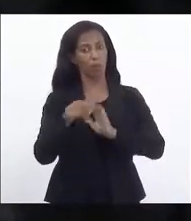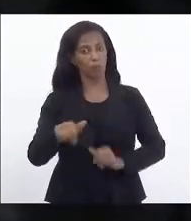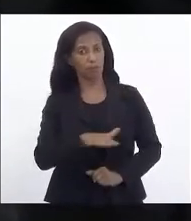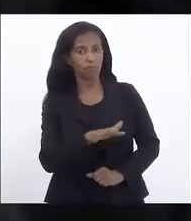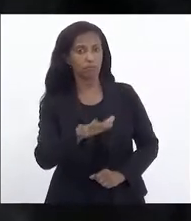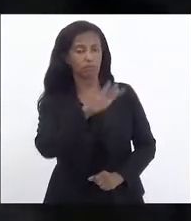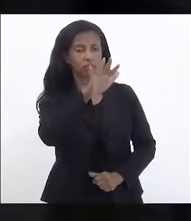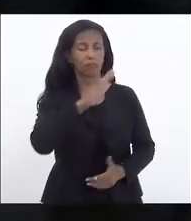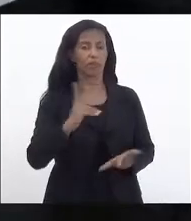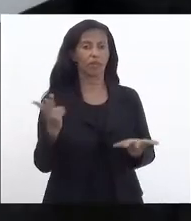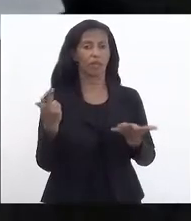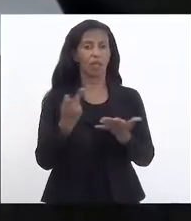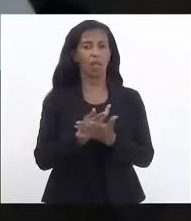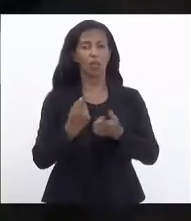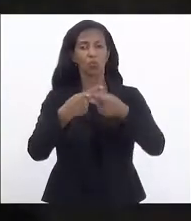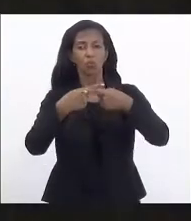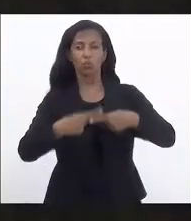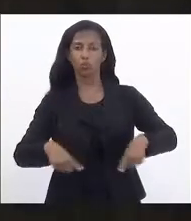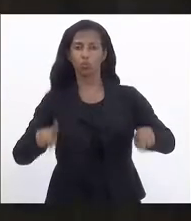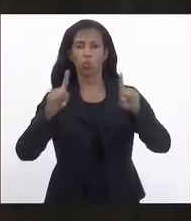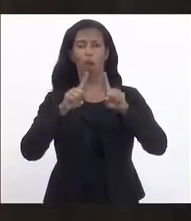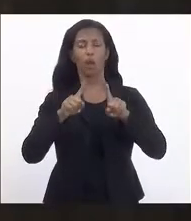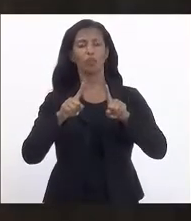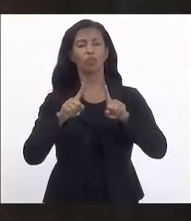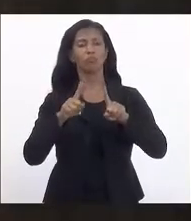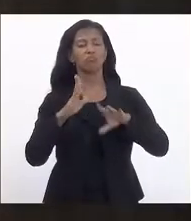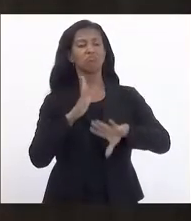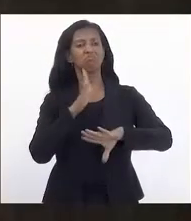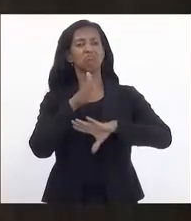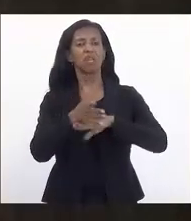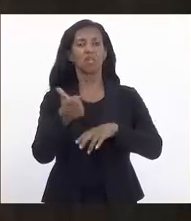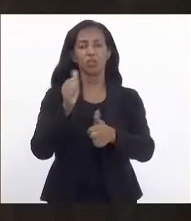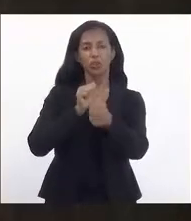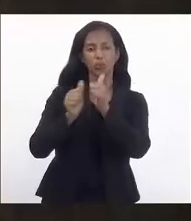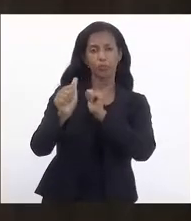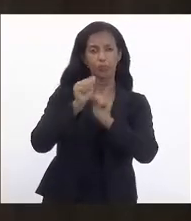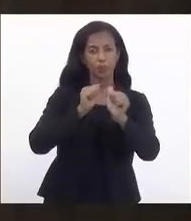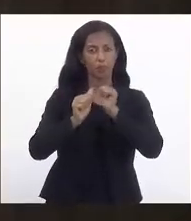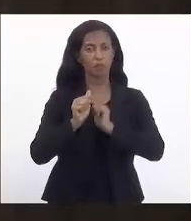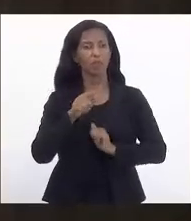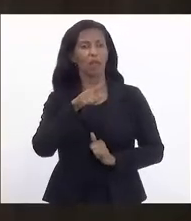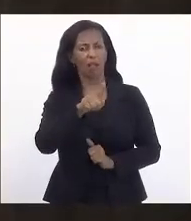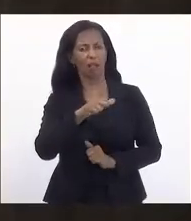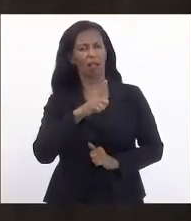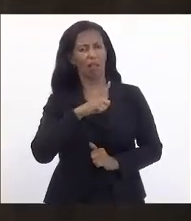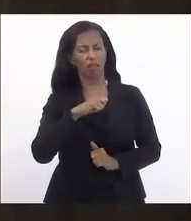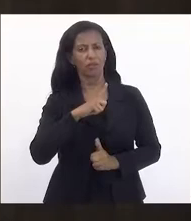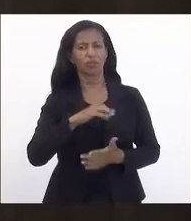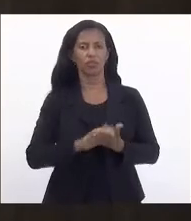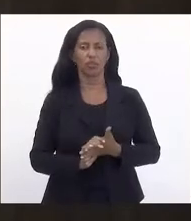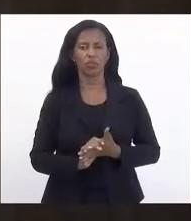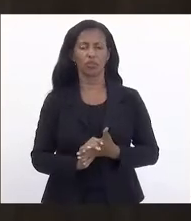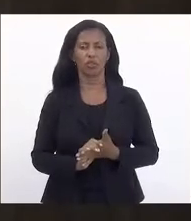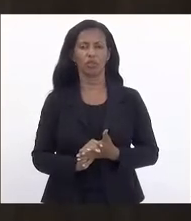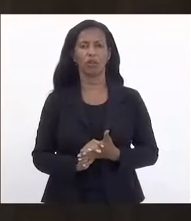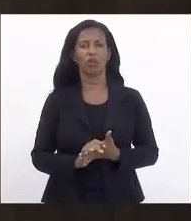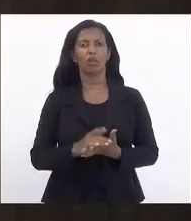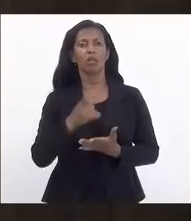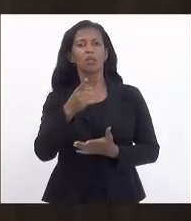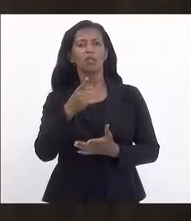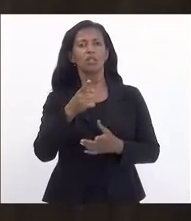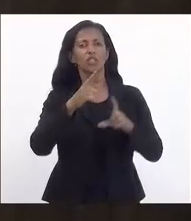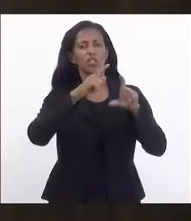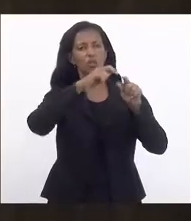realizaram um churrasco e apropriaram-se de bebidas que lá se encontravam deixando gravado na